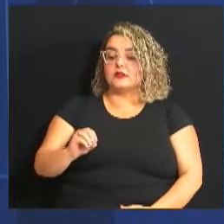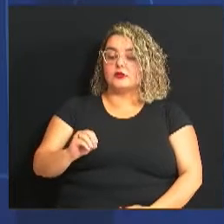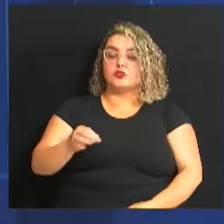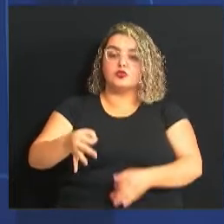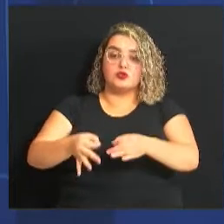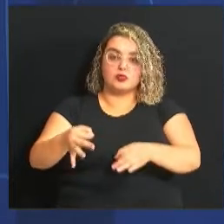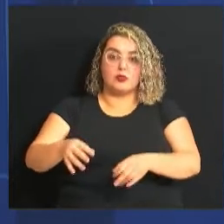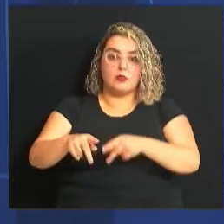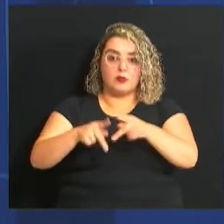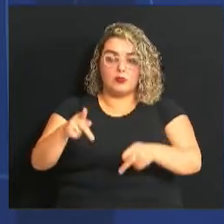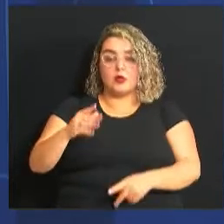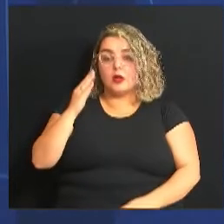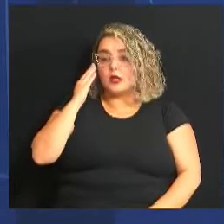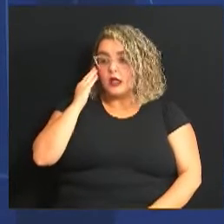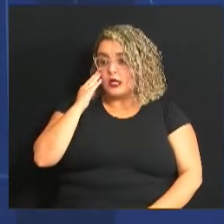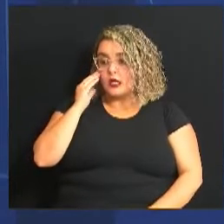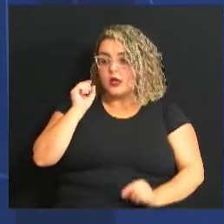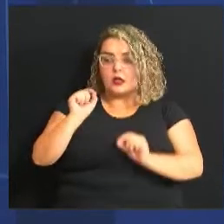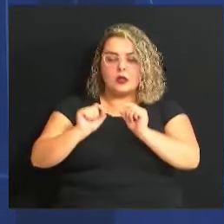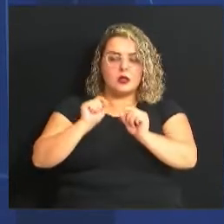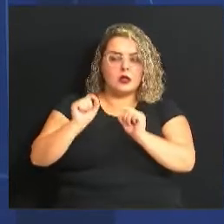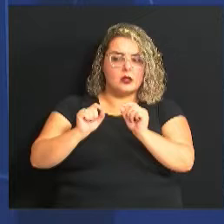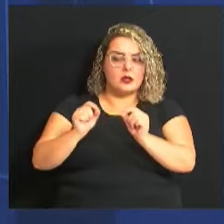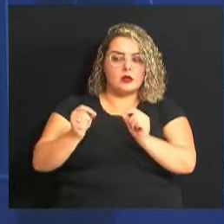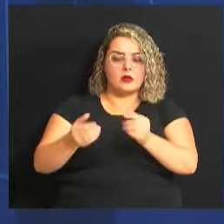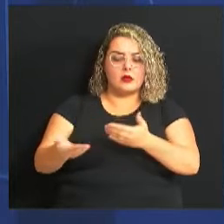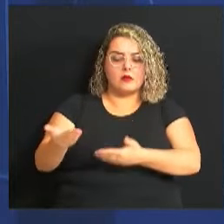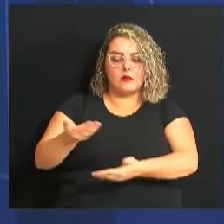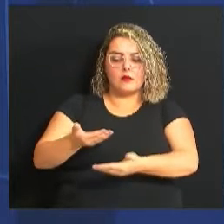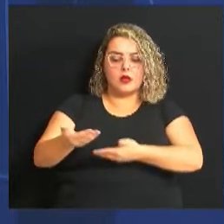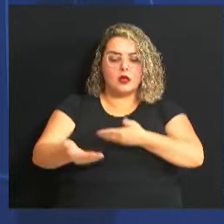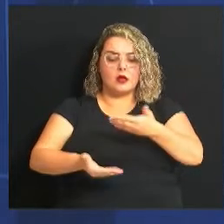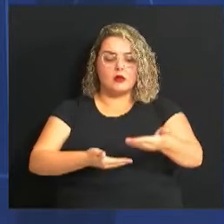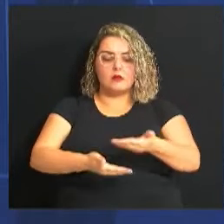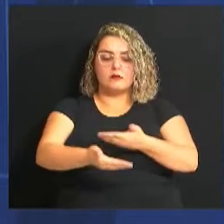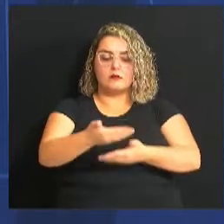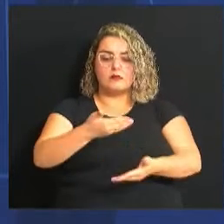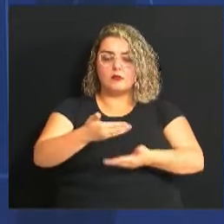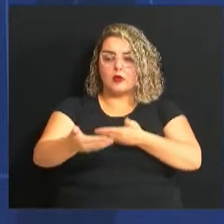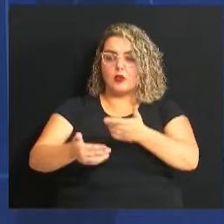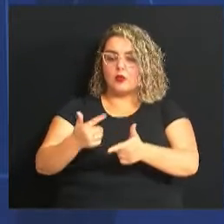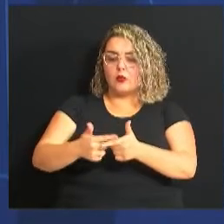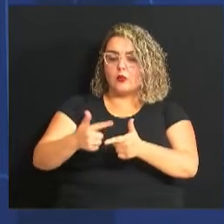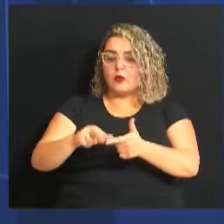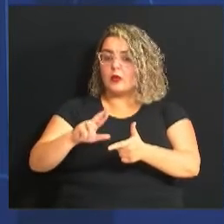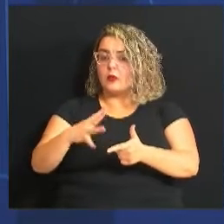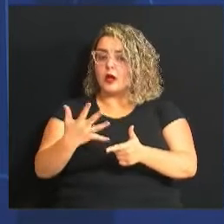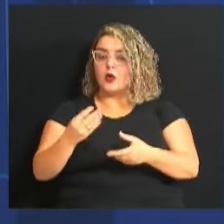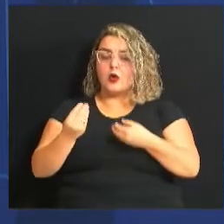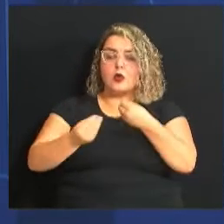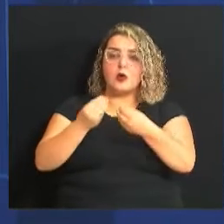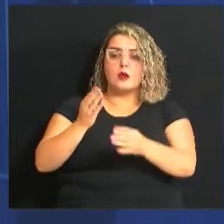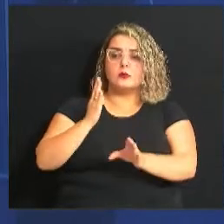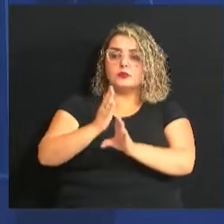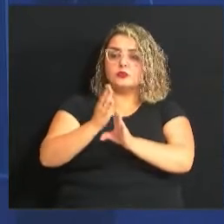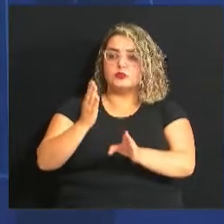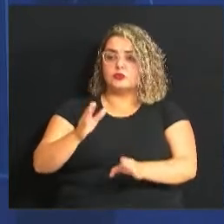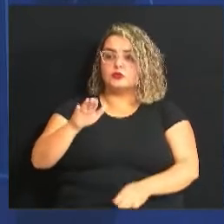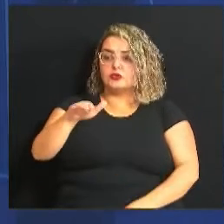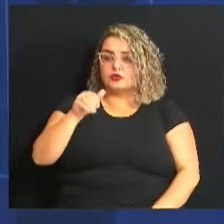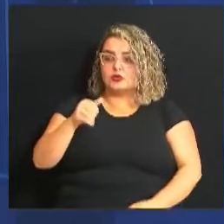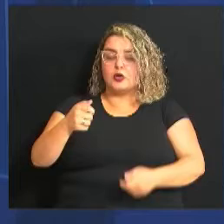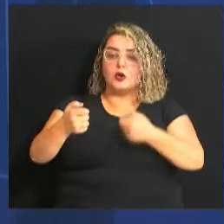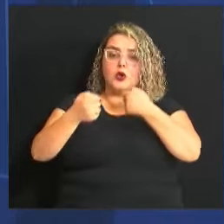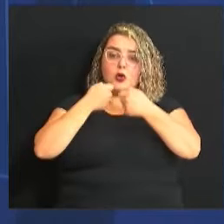para entendermos quem vai medir o conflito, como que se chega a uma solução, aciona o repórter